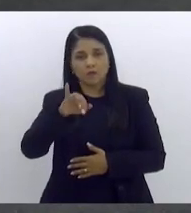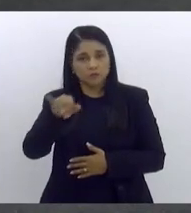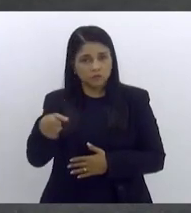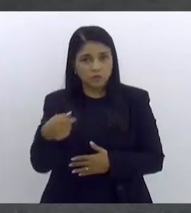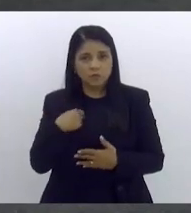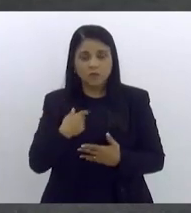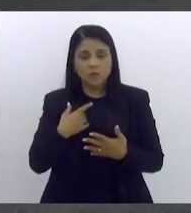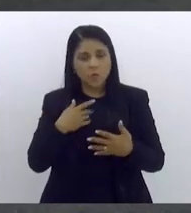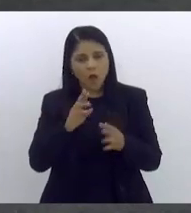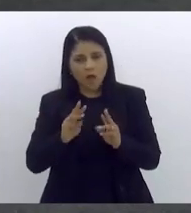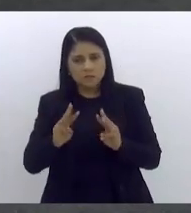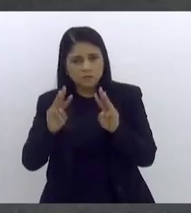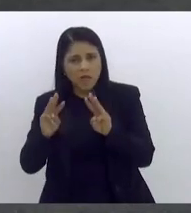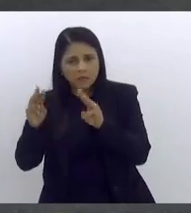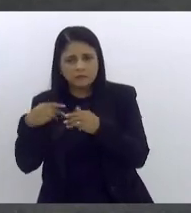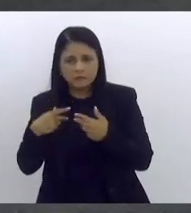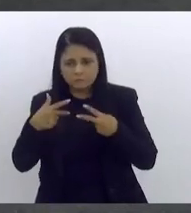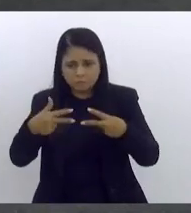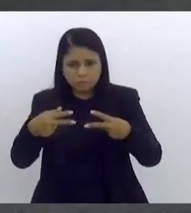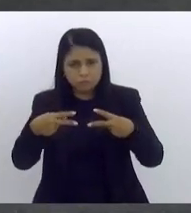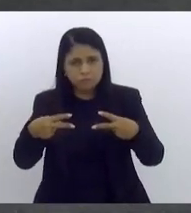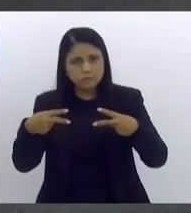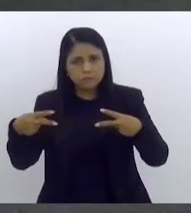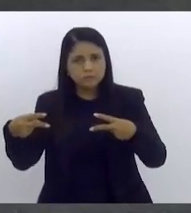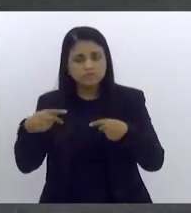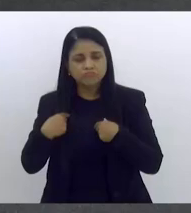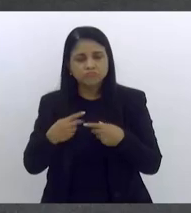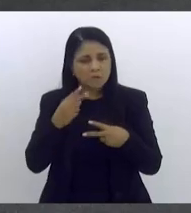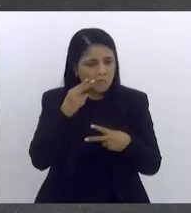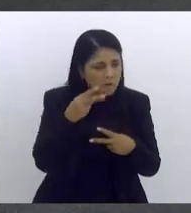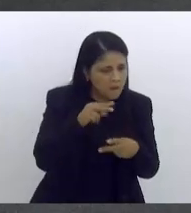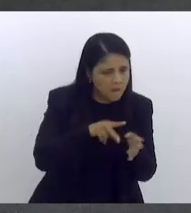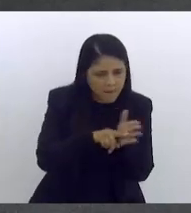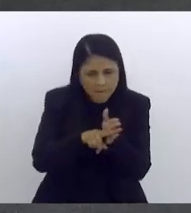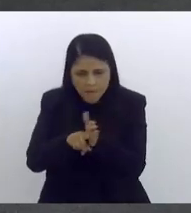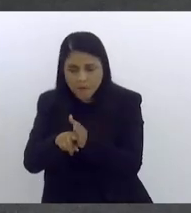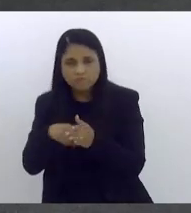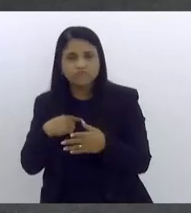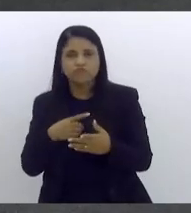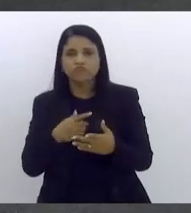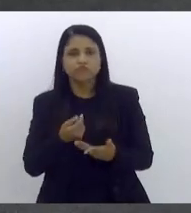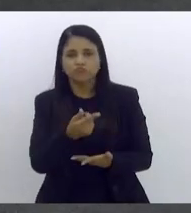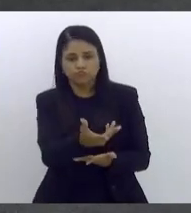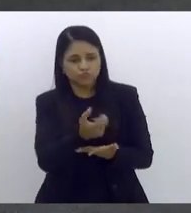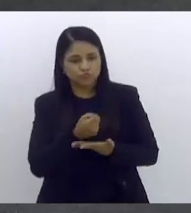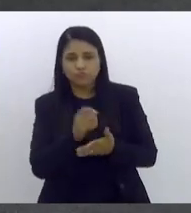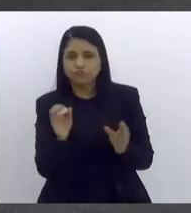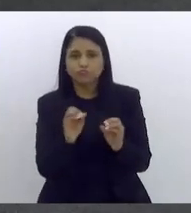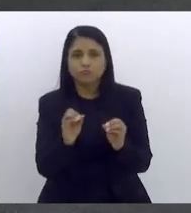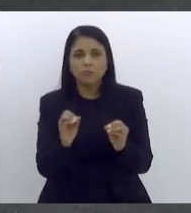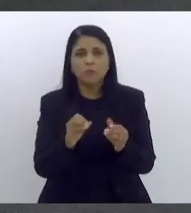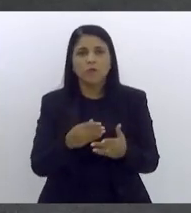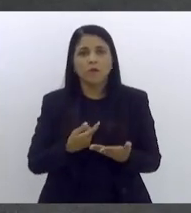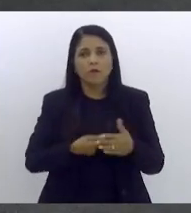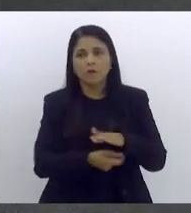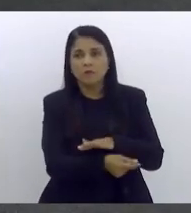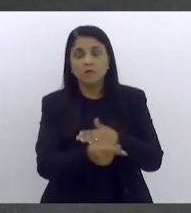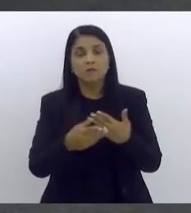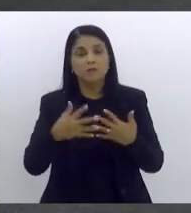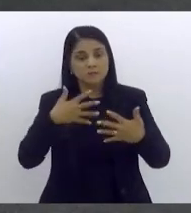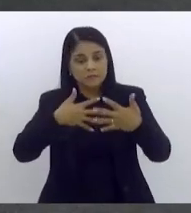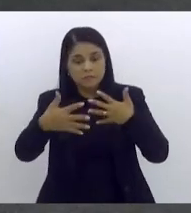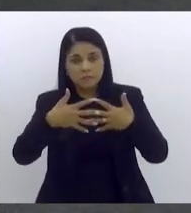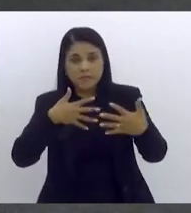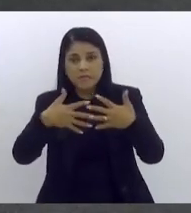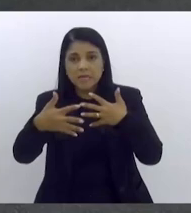Quem são as famílias que têm ou não o benefício? A Secretaria Municipal não foi informada até hoje. Transparência é princípio da administração